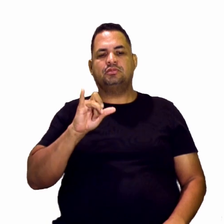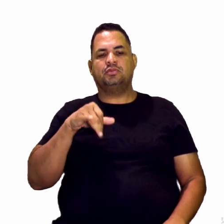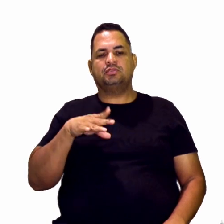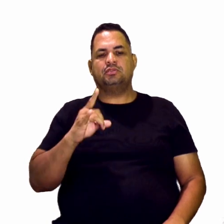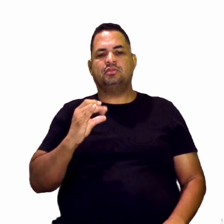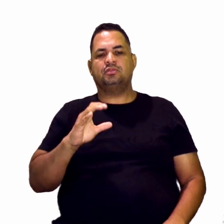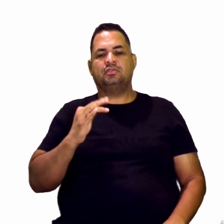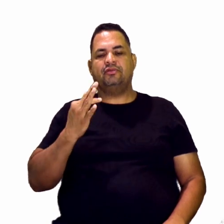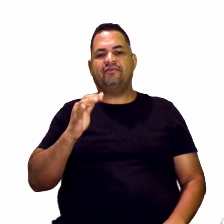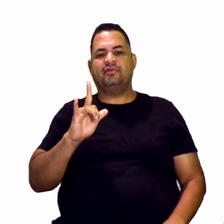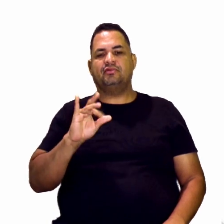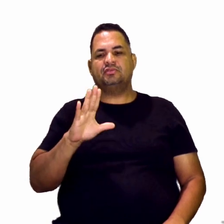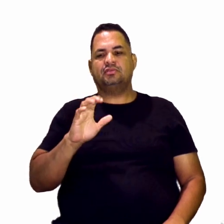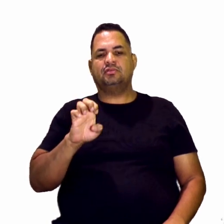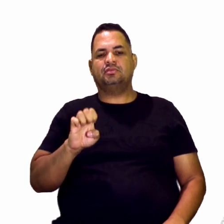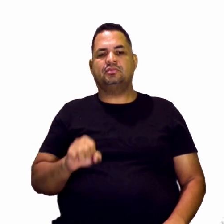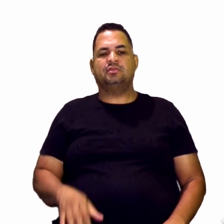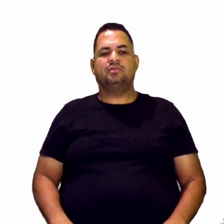Clasmocitose e fagocitose.